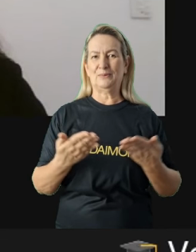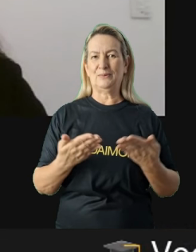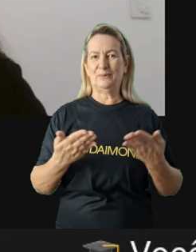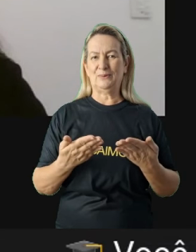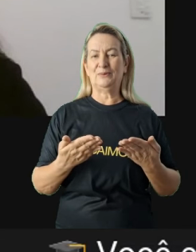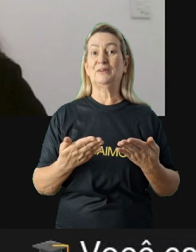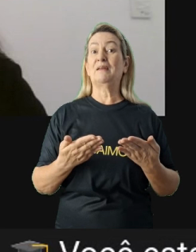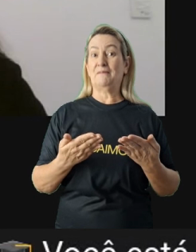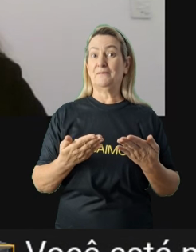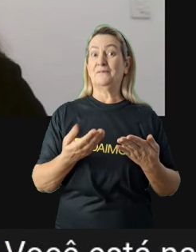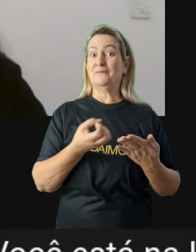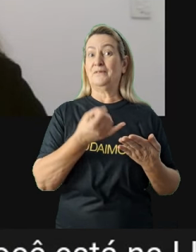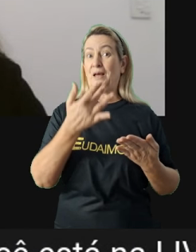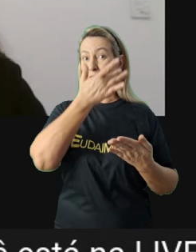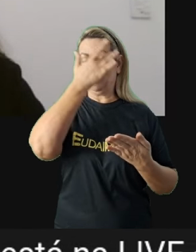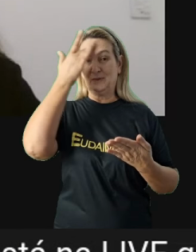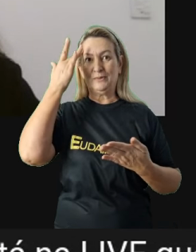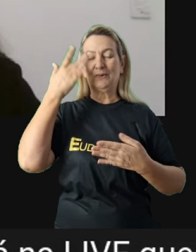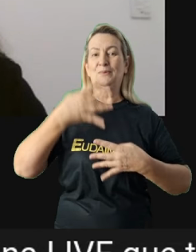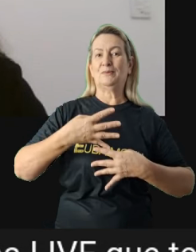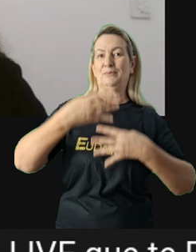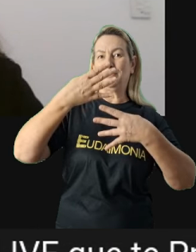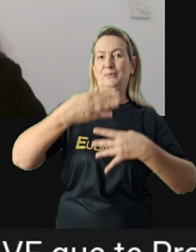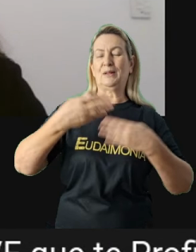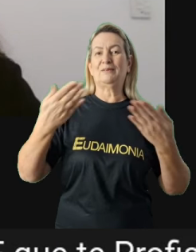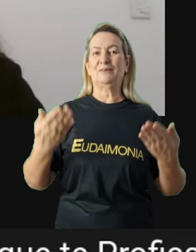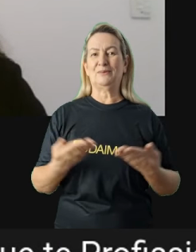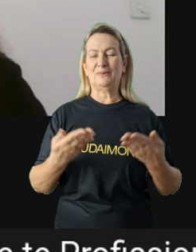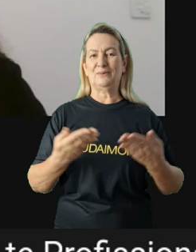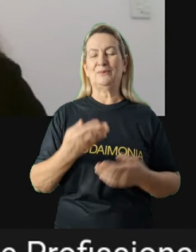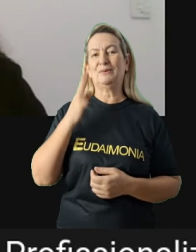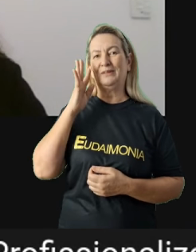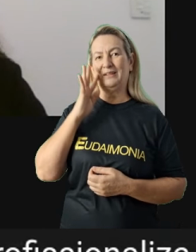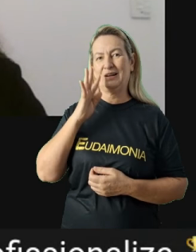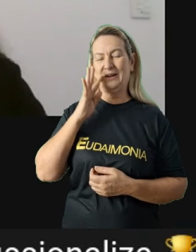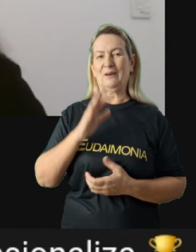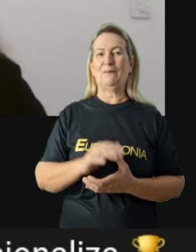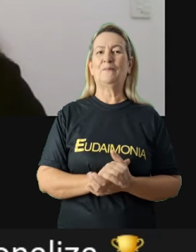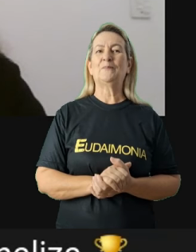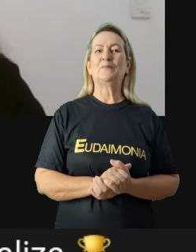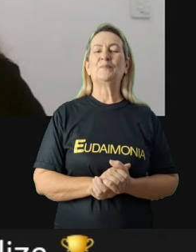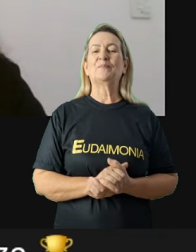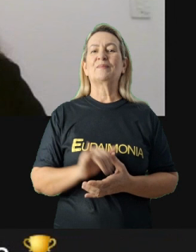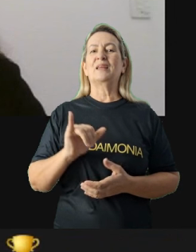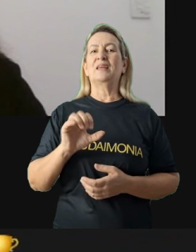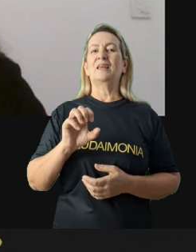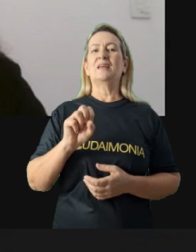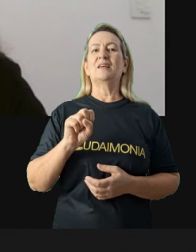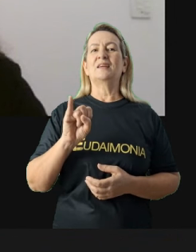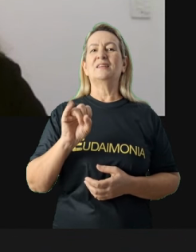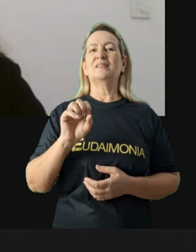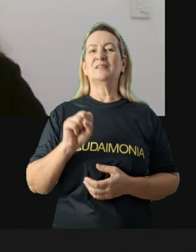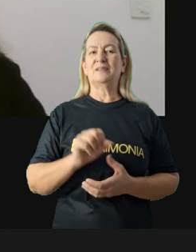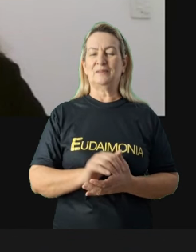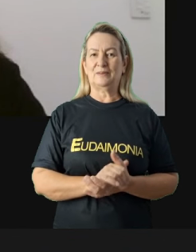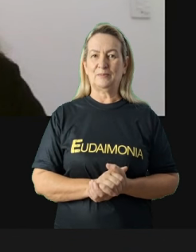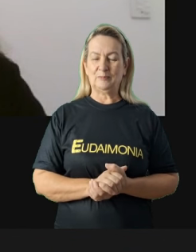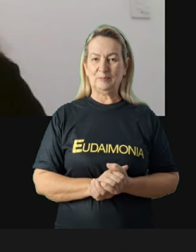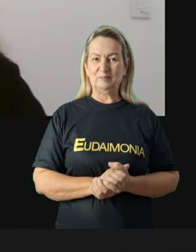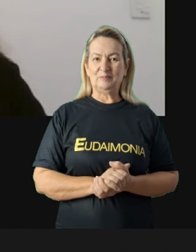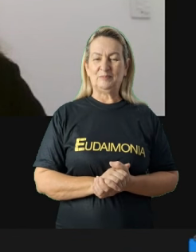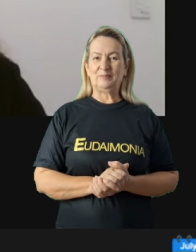nossos telespectadores, né? O pessoal Bastante que gente esteve com acompanhando a aí, gente. viu? Um monte de gente. Legal, legal, professor Pirangi.